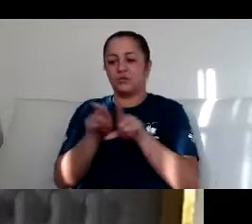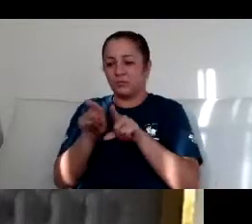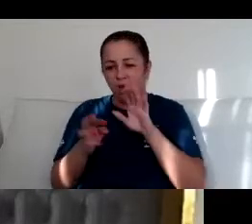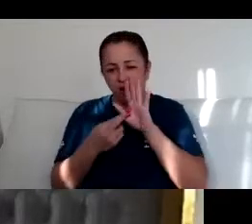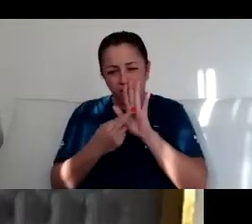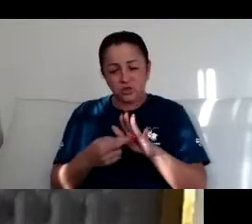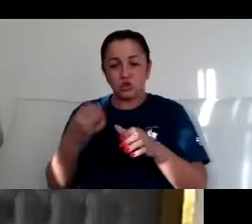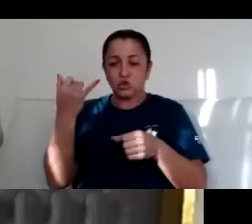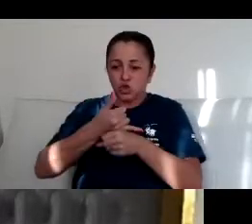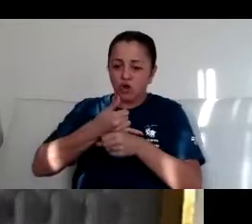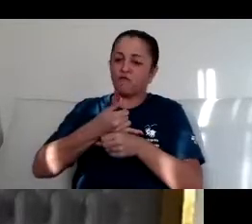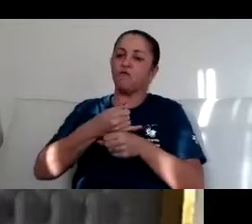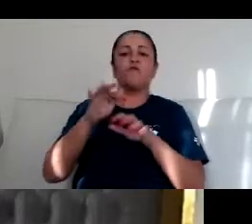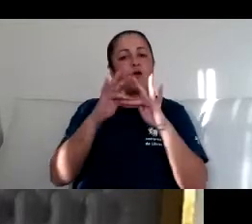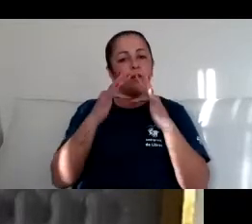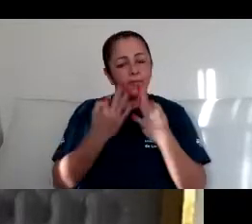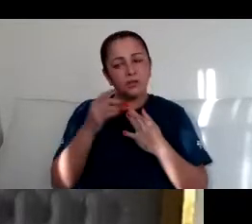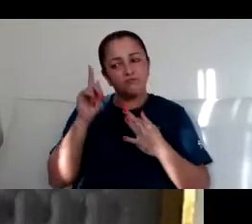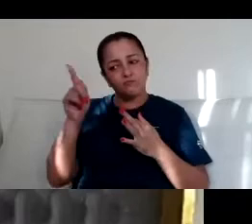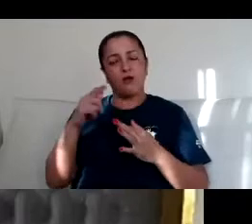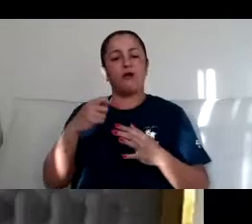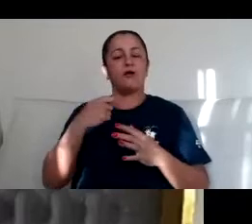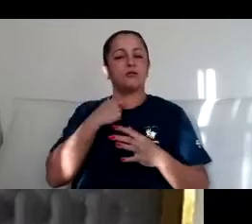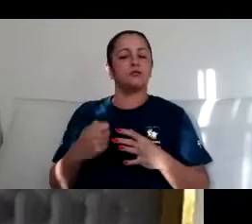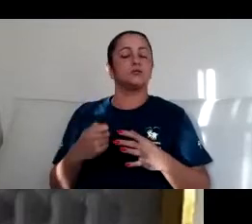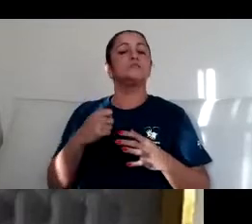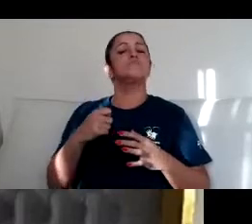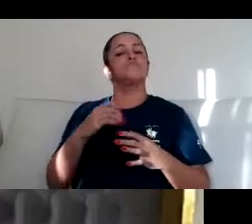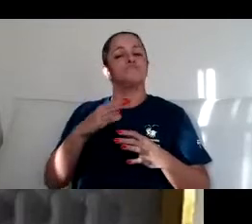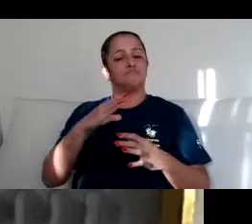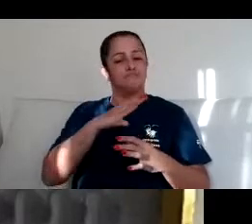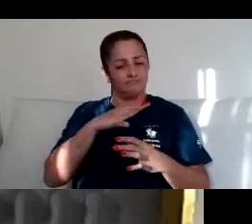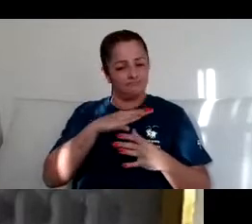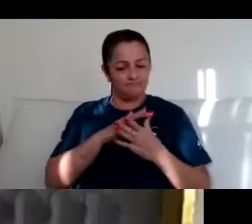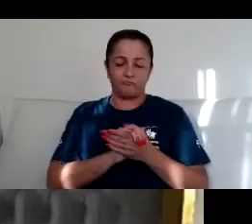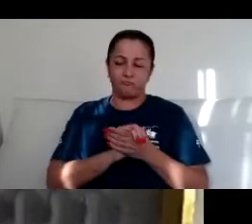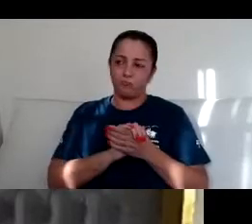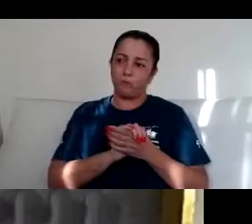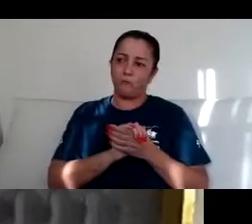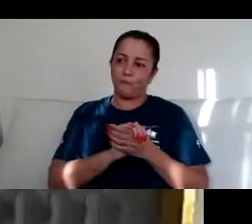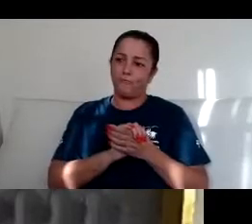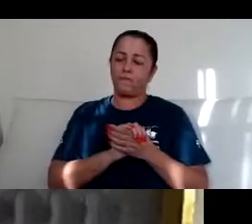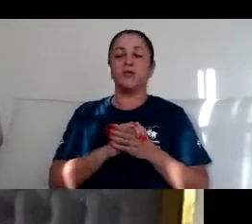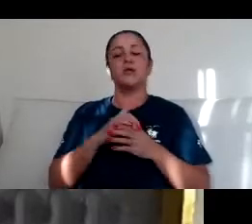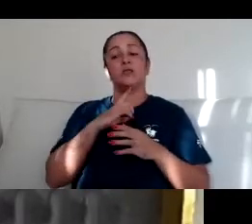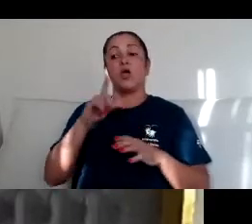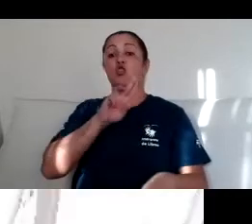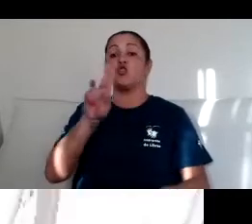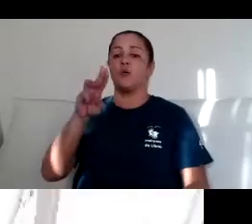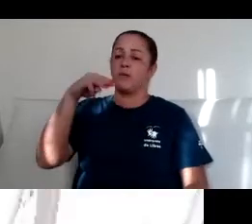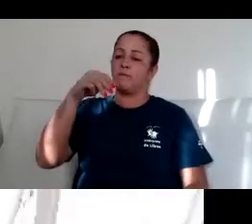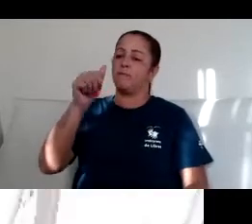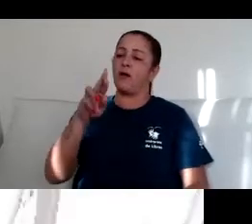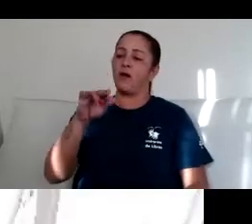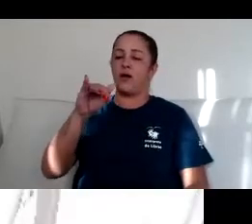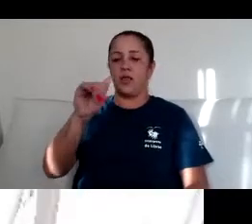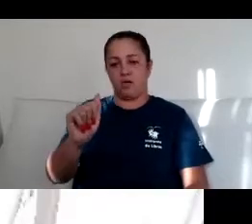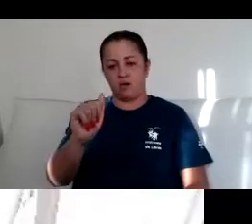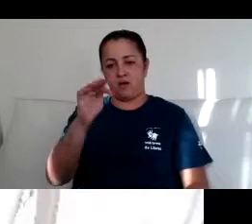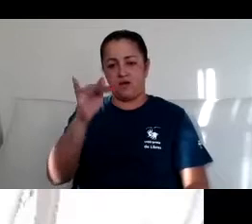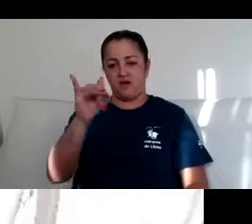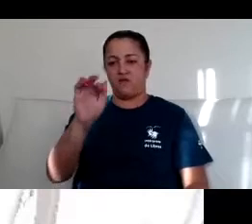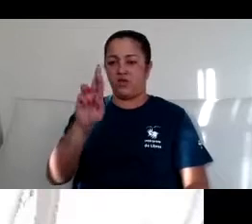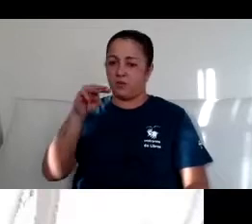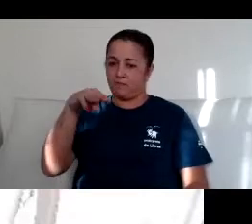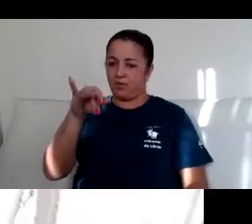Tiradentes. Por isso, o nome da escritora maranhense, Maria Firmina dos Seis, autora do primeiro romance